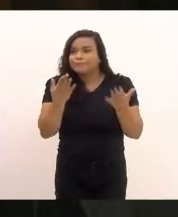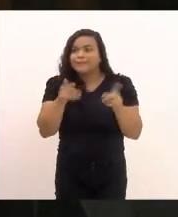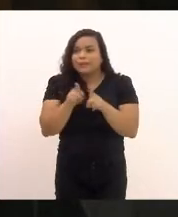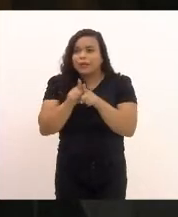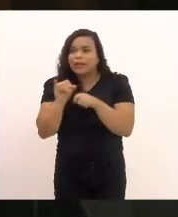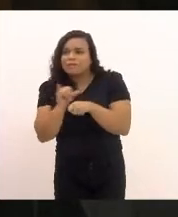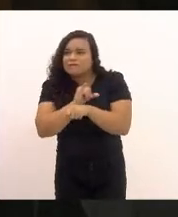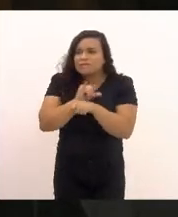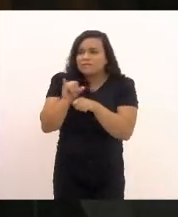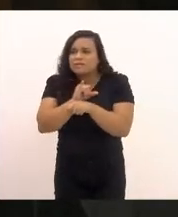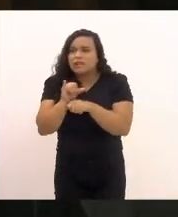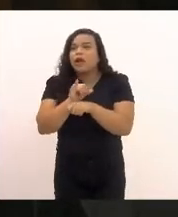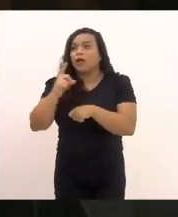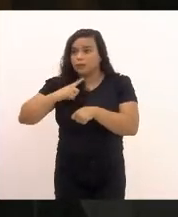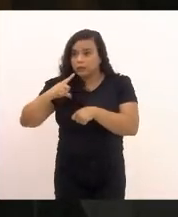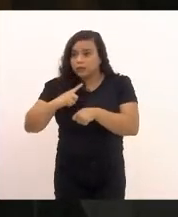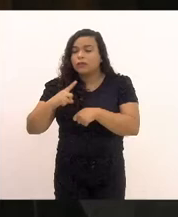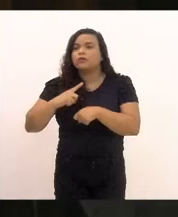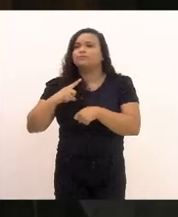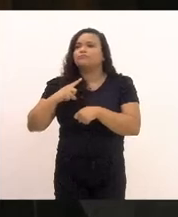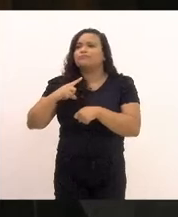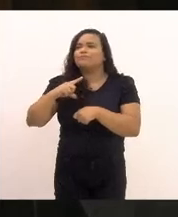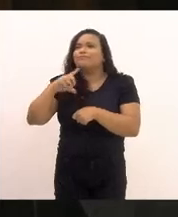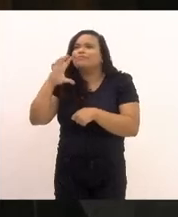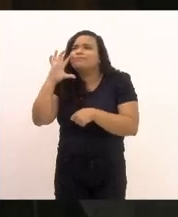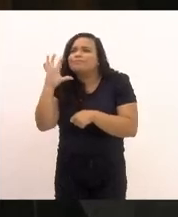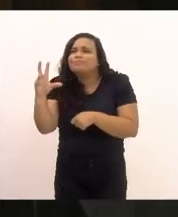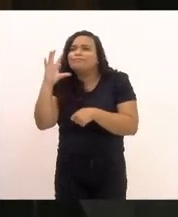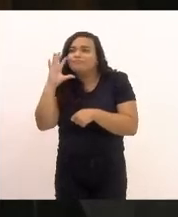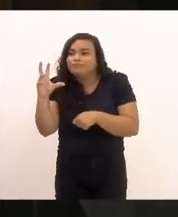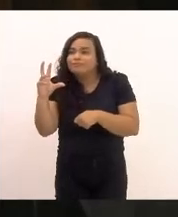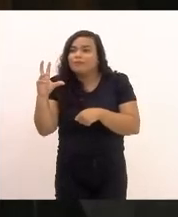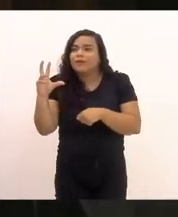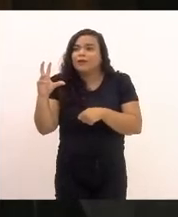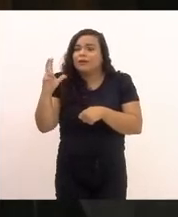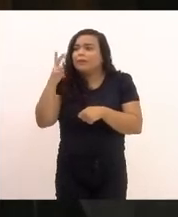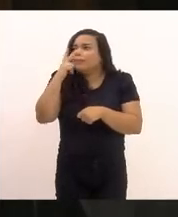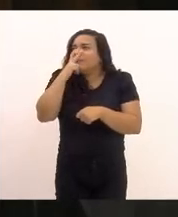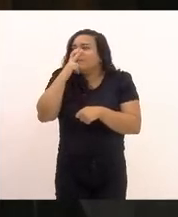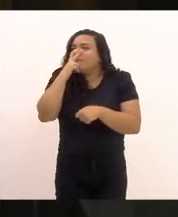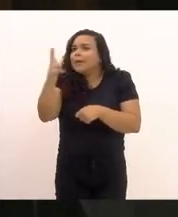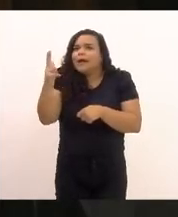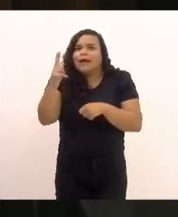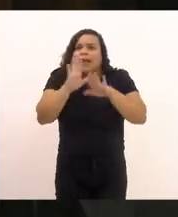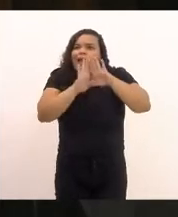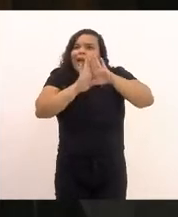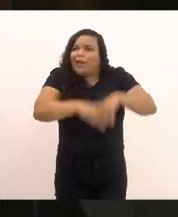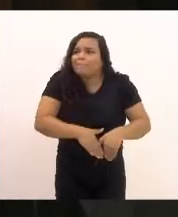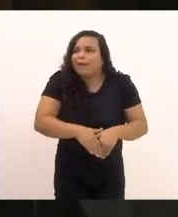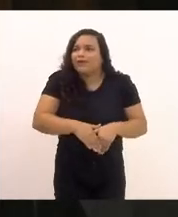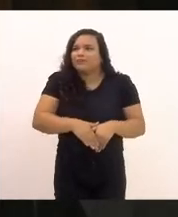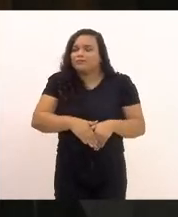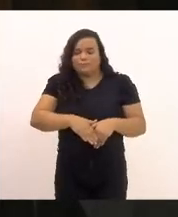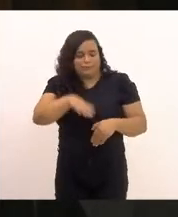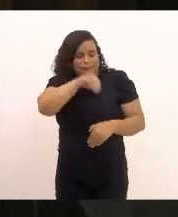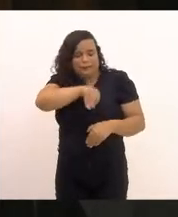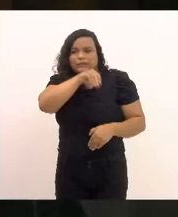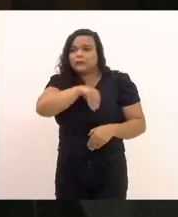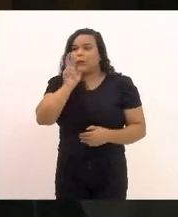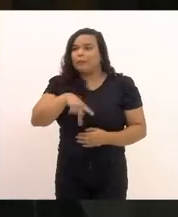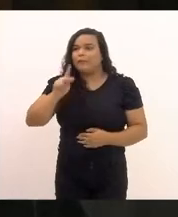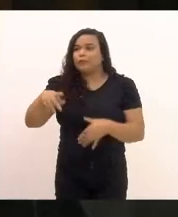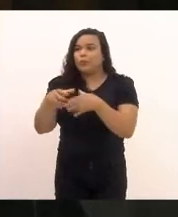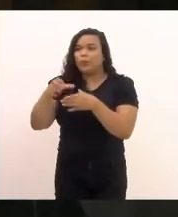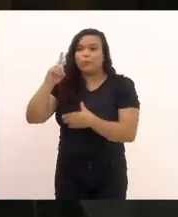marota, tem feito uma interpretação que rebaixa o salário dos professores DOC